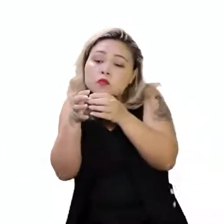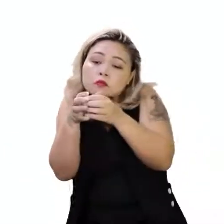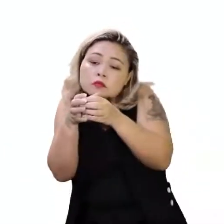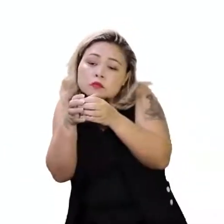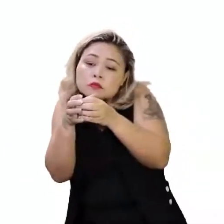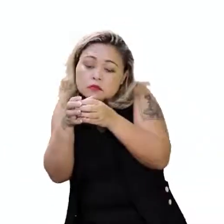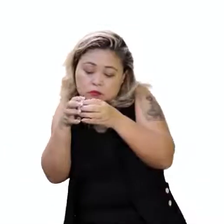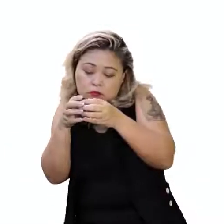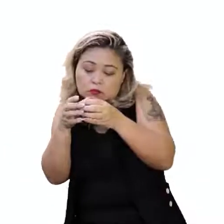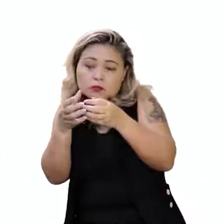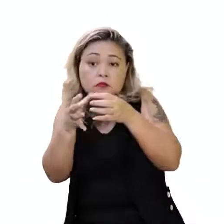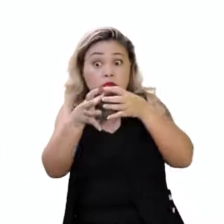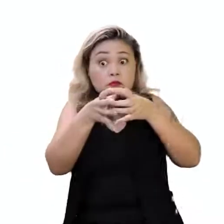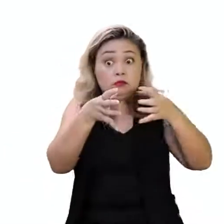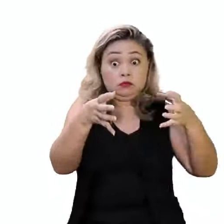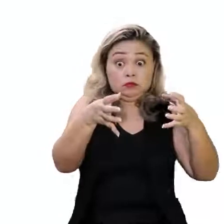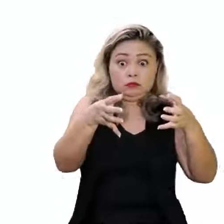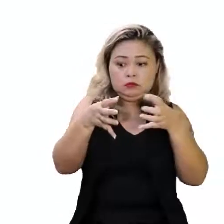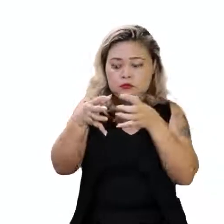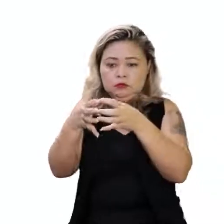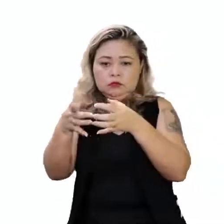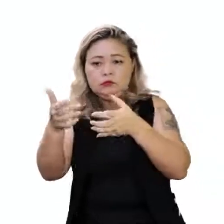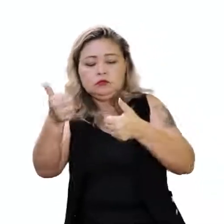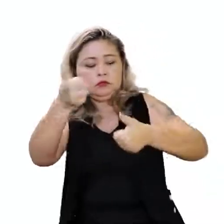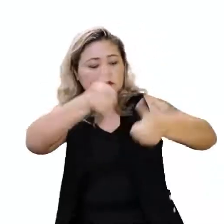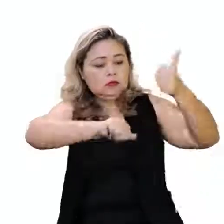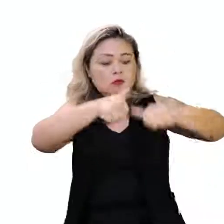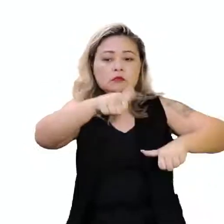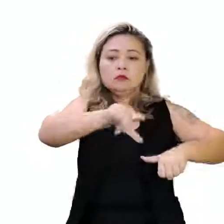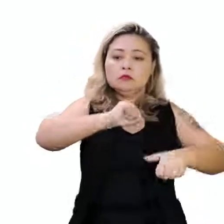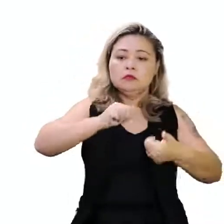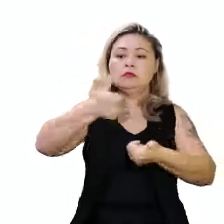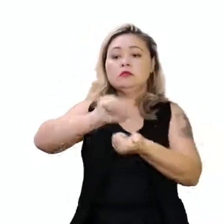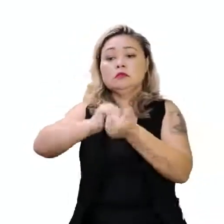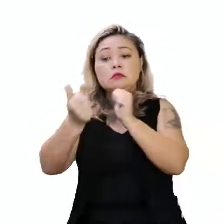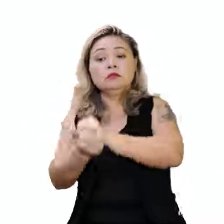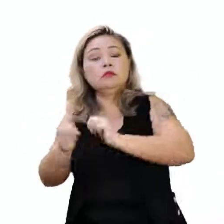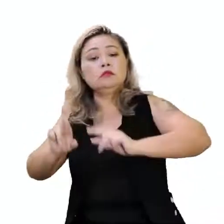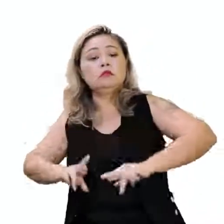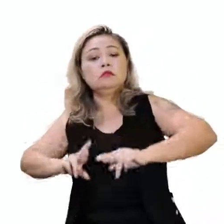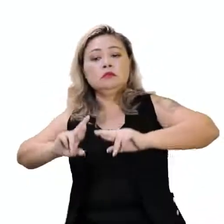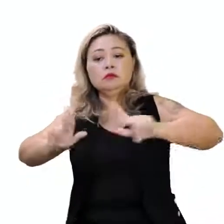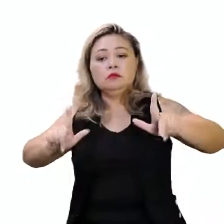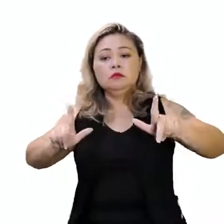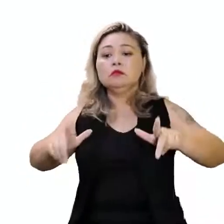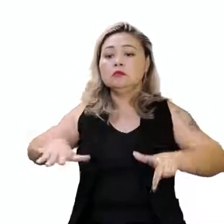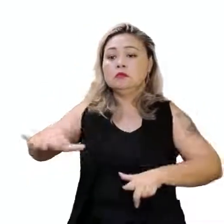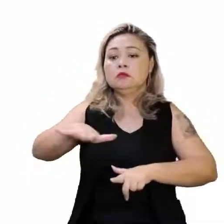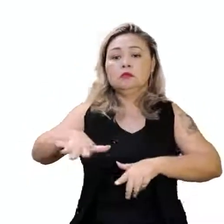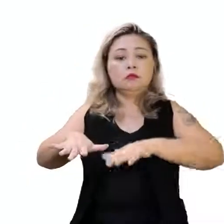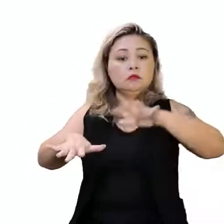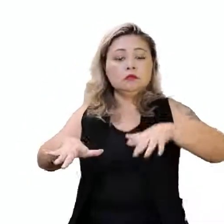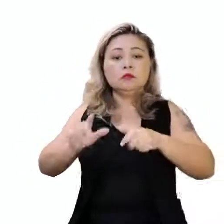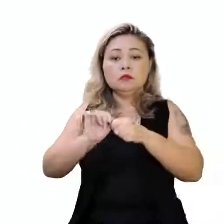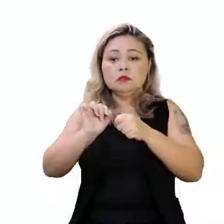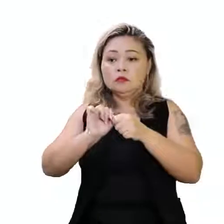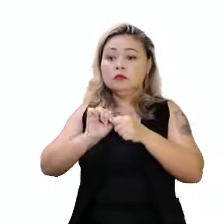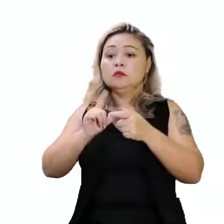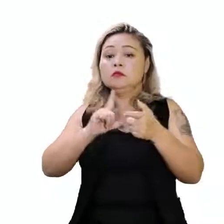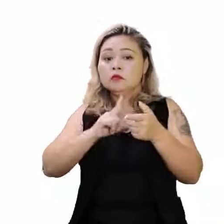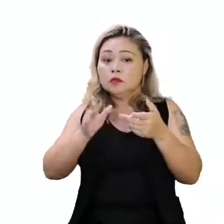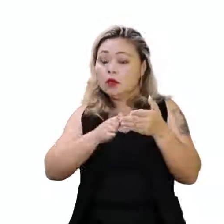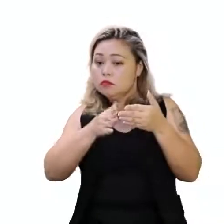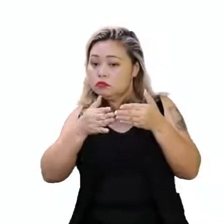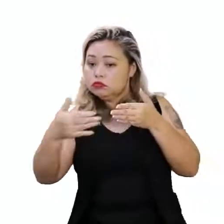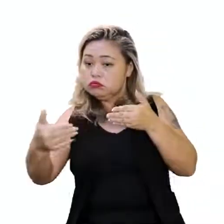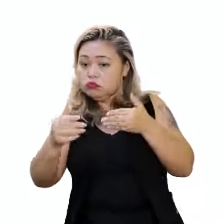mas separou. Agora essas populações vão ter seleções, reações, adaptações diferentes nesses ambientes. Uma coisa é você ter um recurso